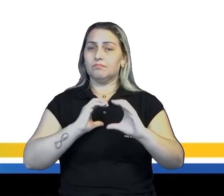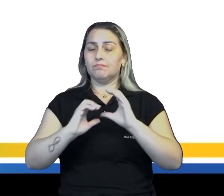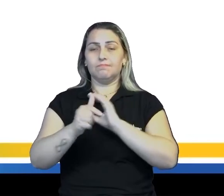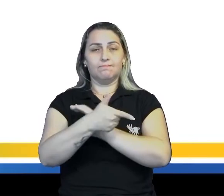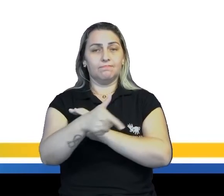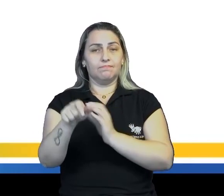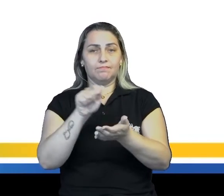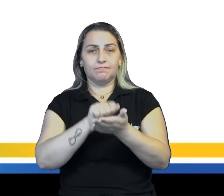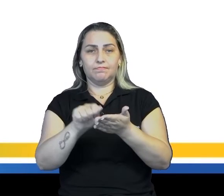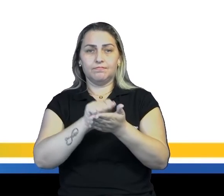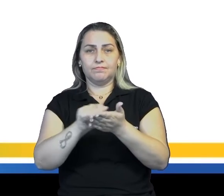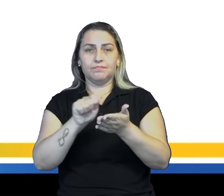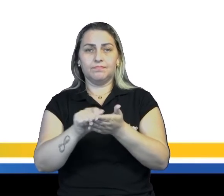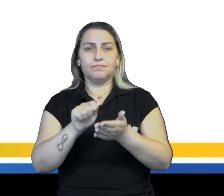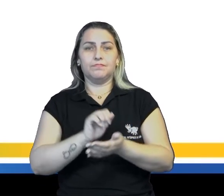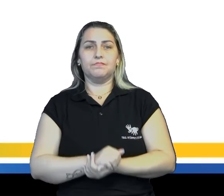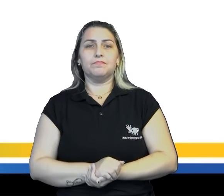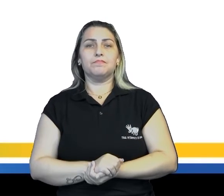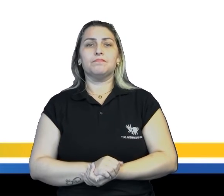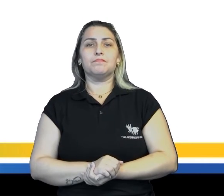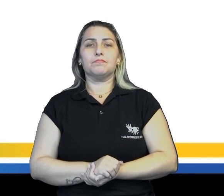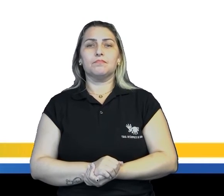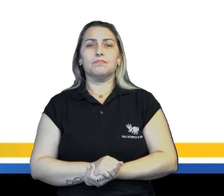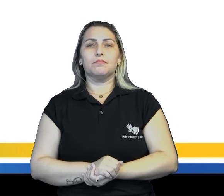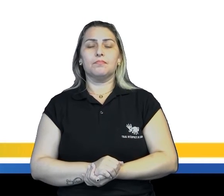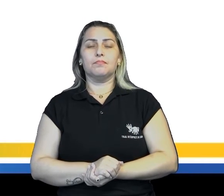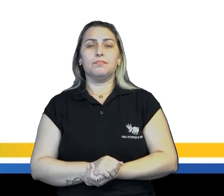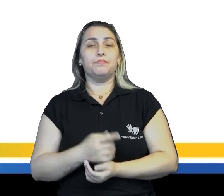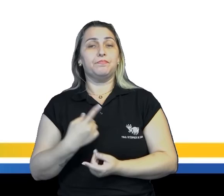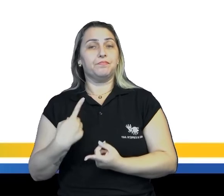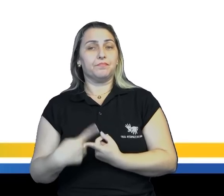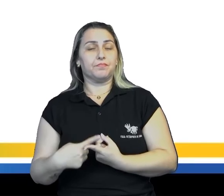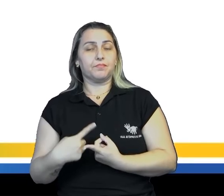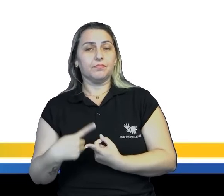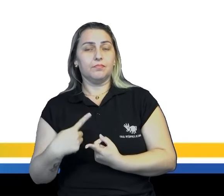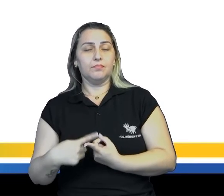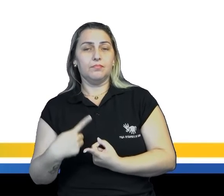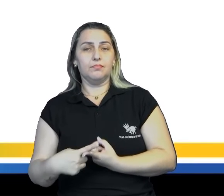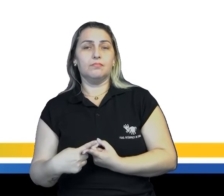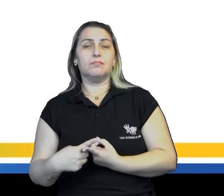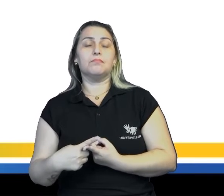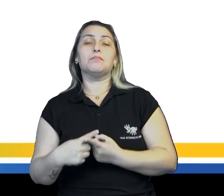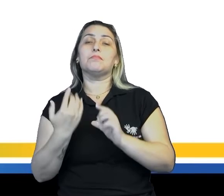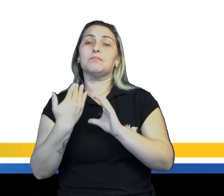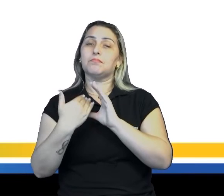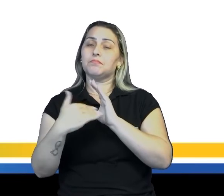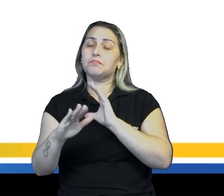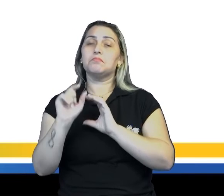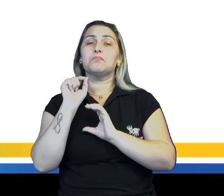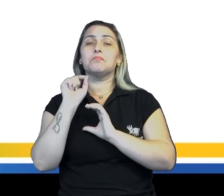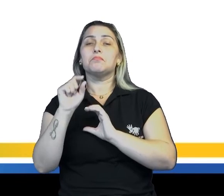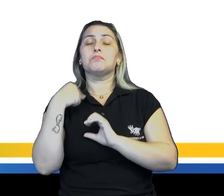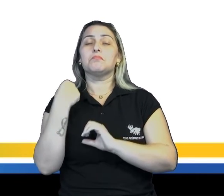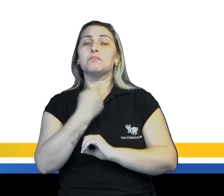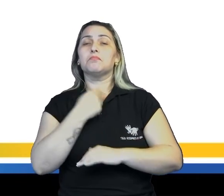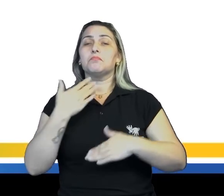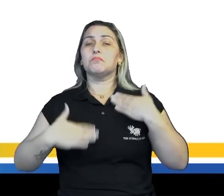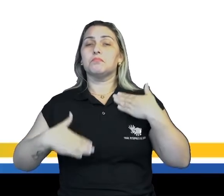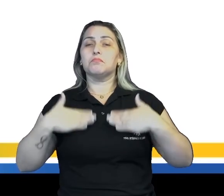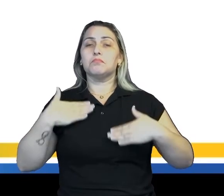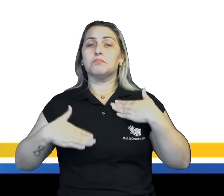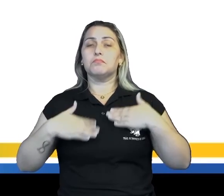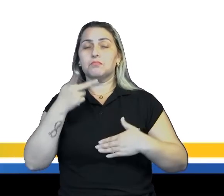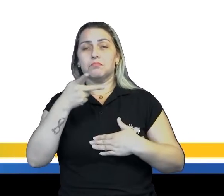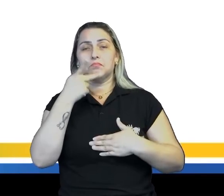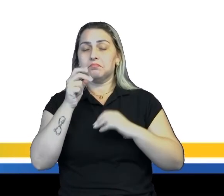Comunicação não verbal é muito interessante, pois através dela transmitimos o que o nosso corpo